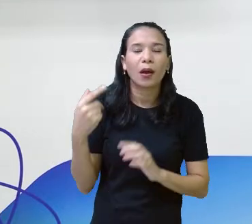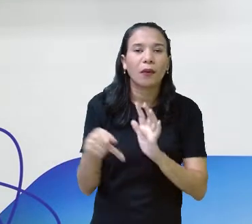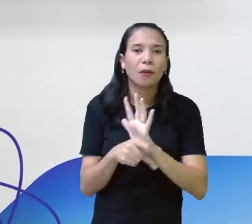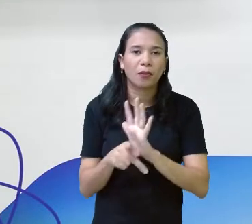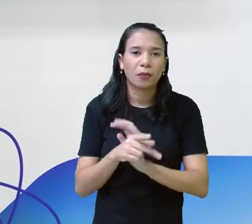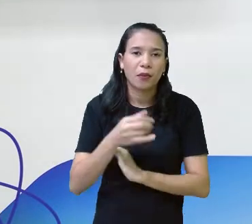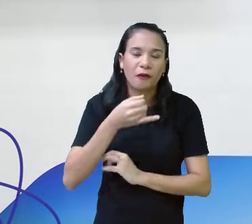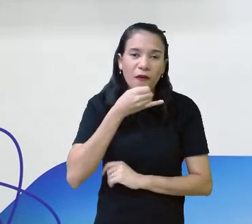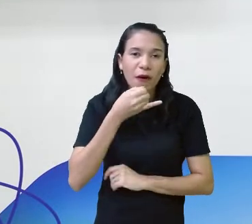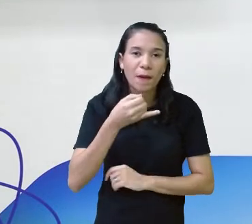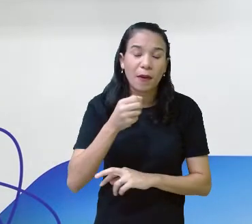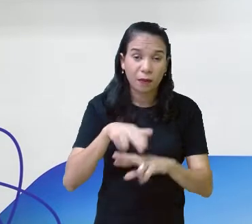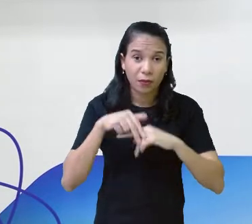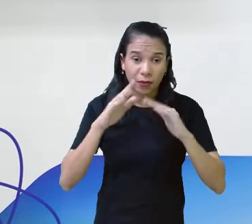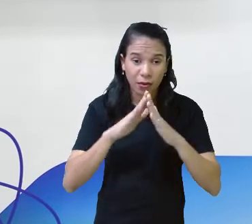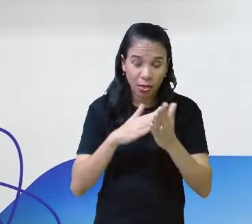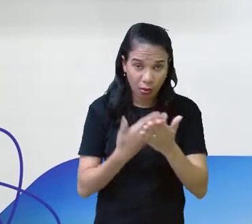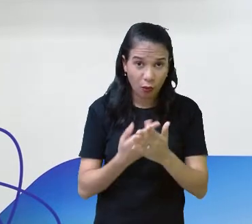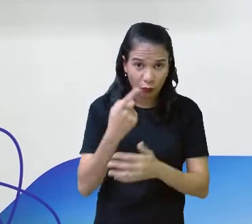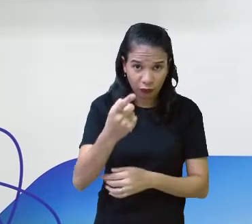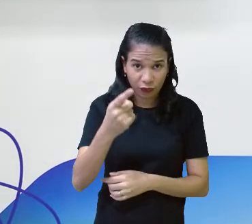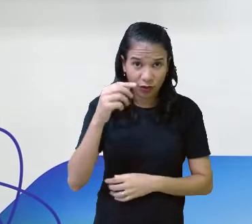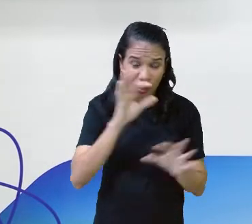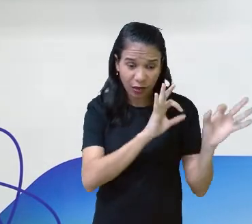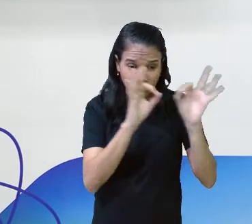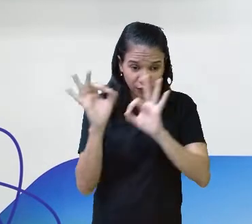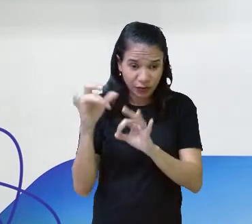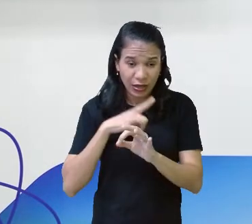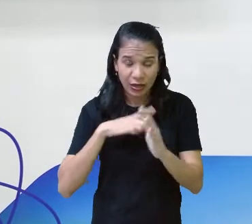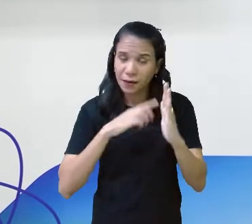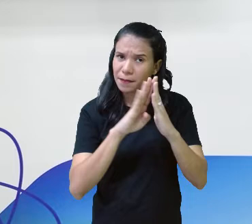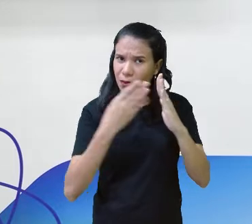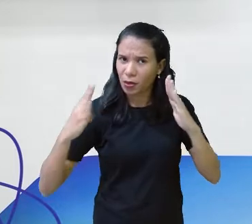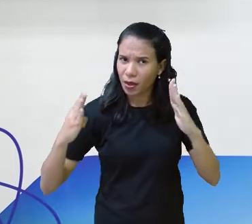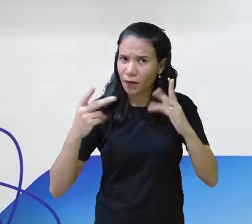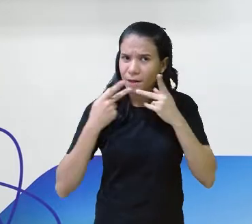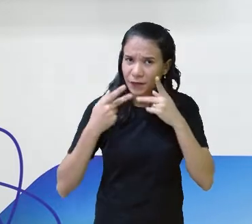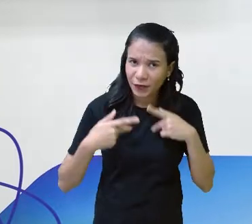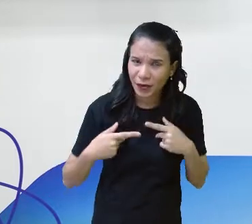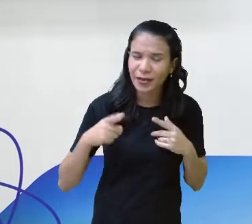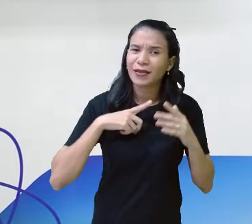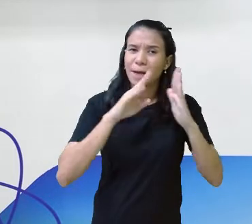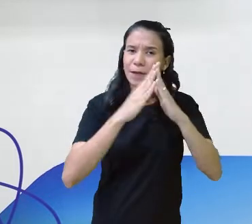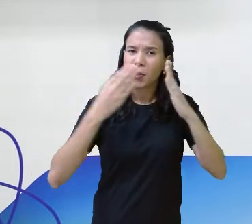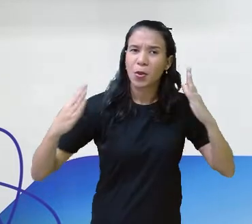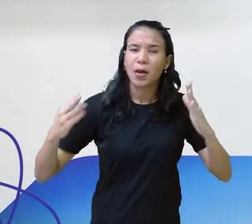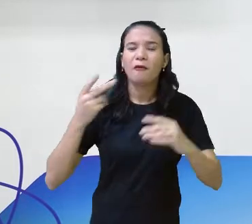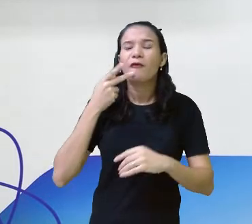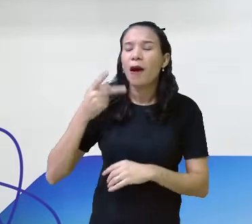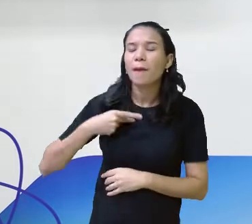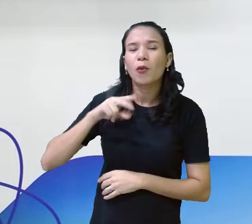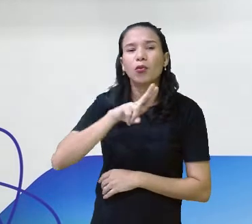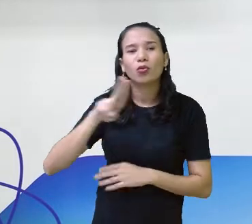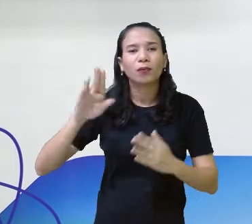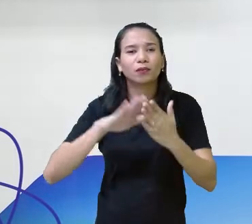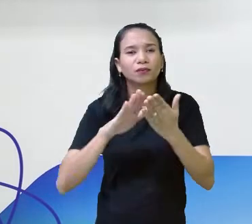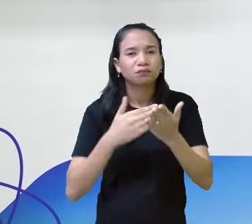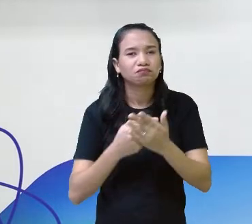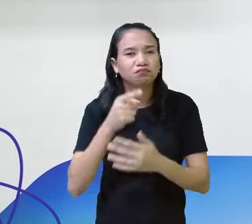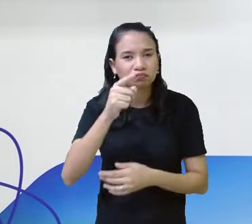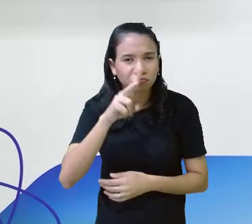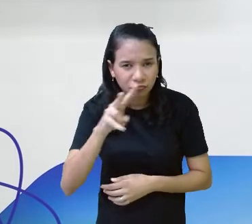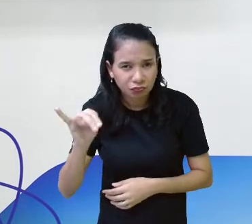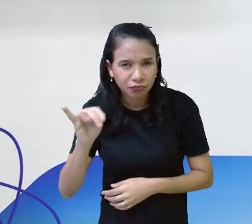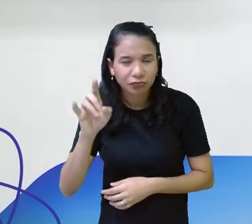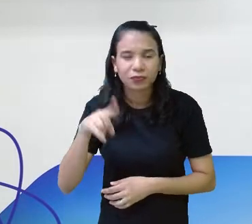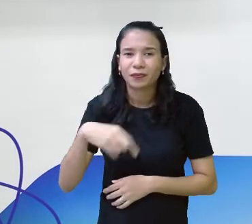infelizmente. Quem sabe, na sua escola aí, você que está assistindo, tem biblioteca? Diz pra gente se tem, você diz o nome da escola, diz se tem, você frequenta,